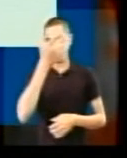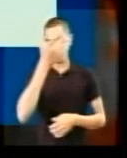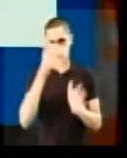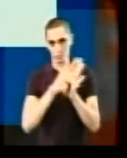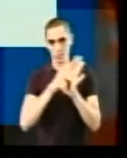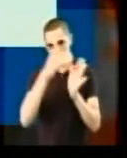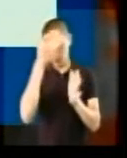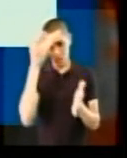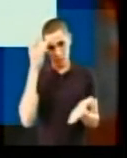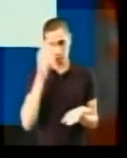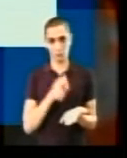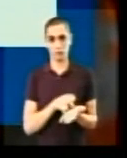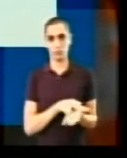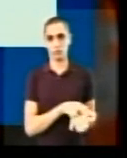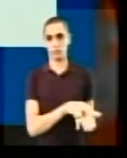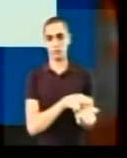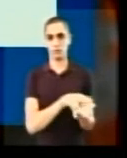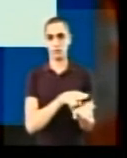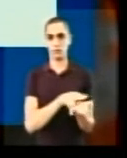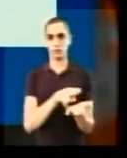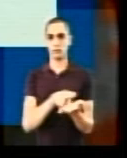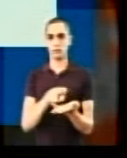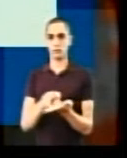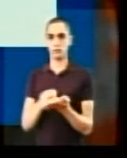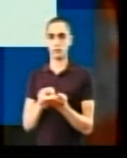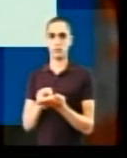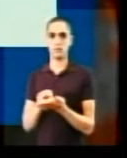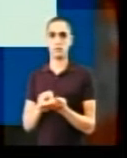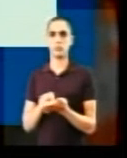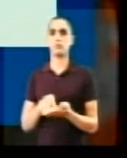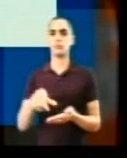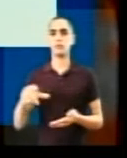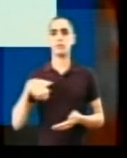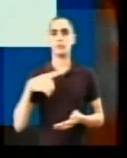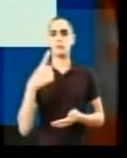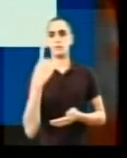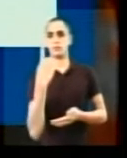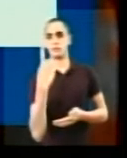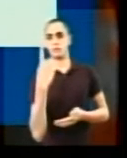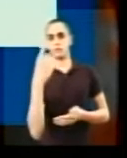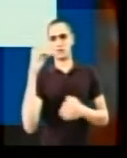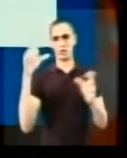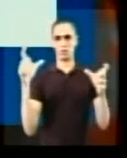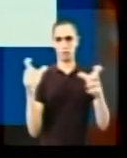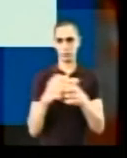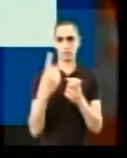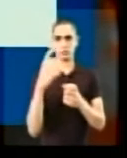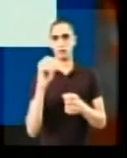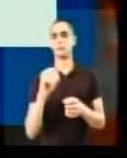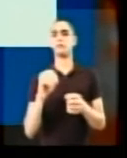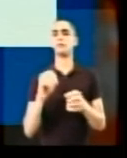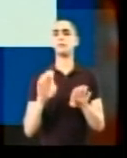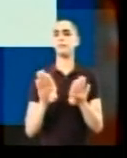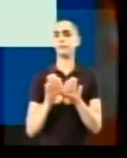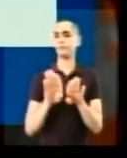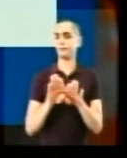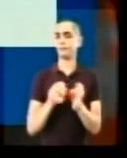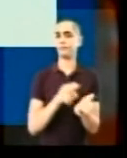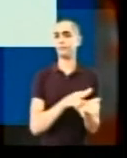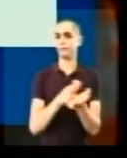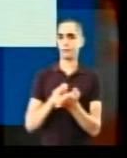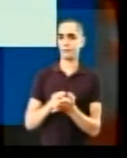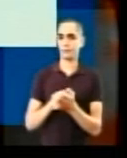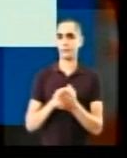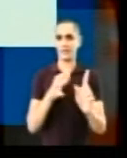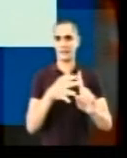tivemos uma queda de 10 casos de síndrome respiratória aguda grave e tivemos uma queda de